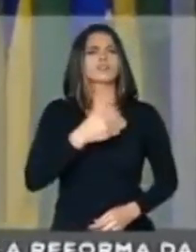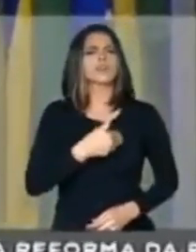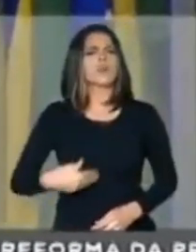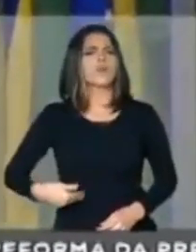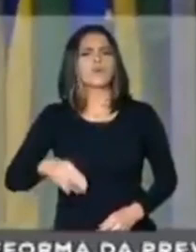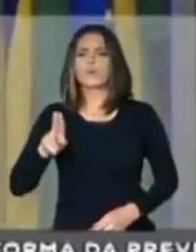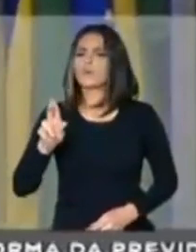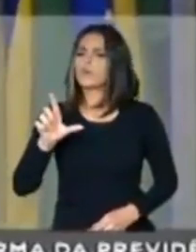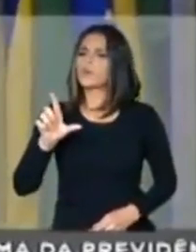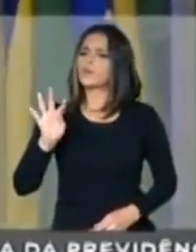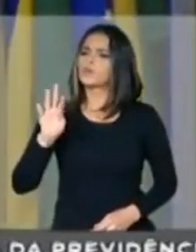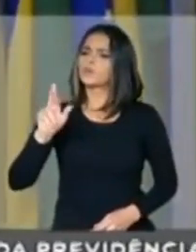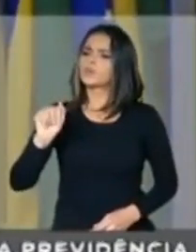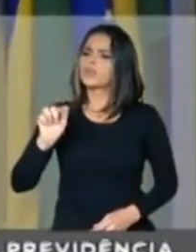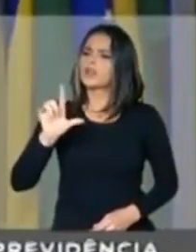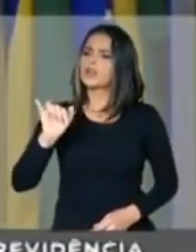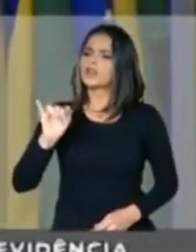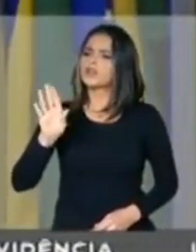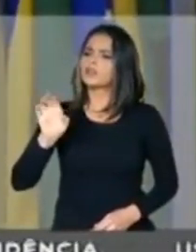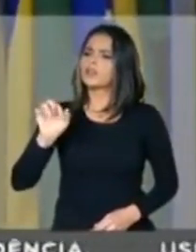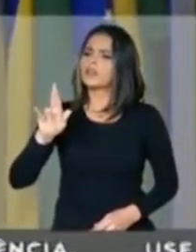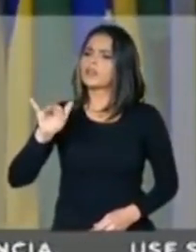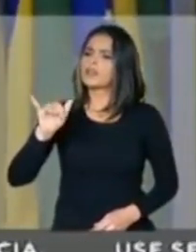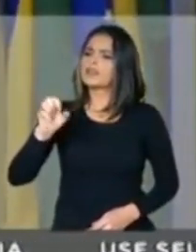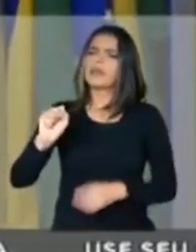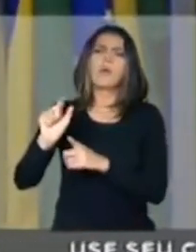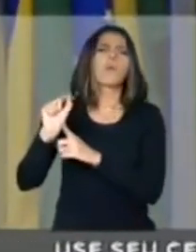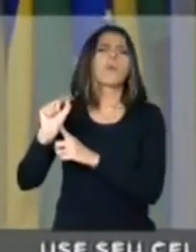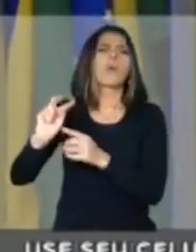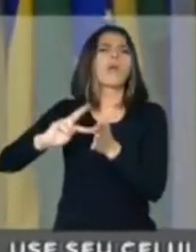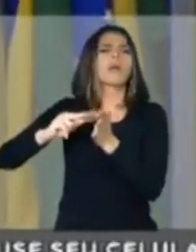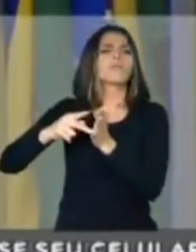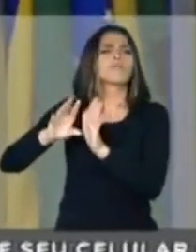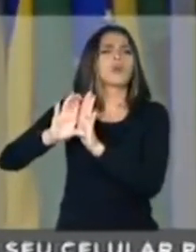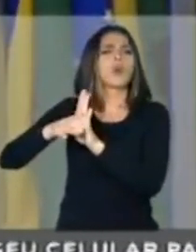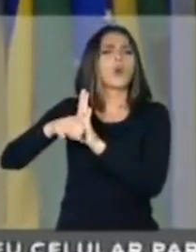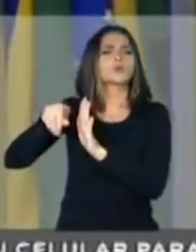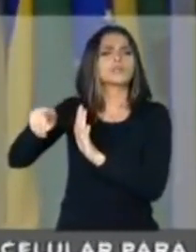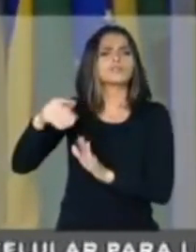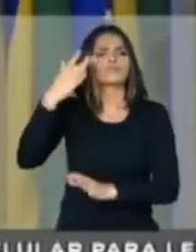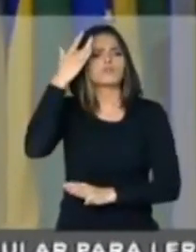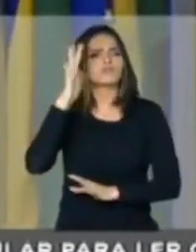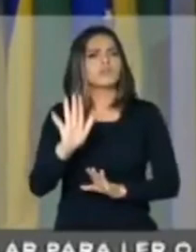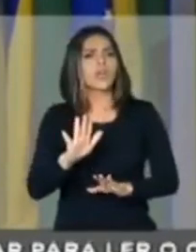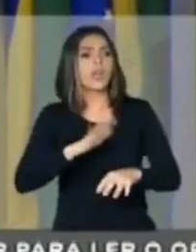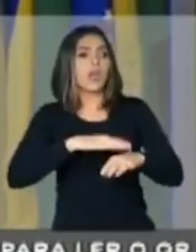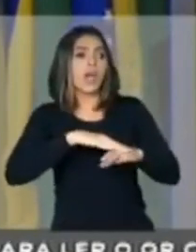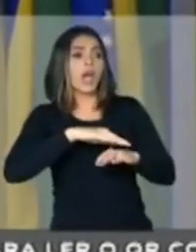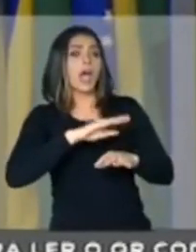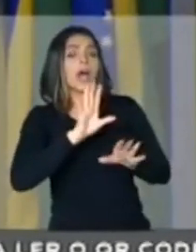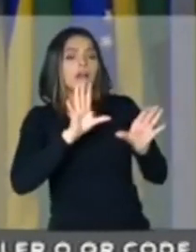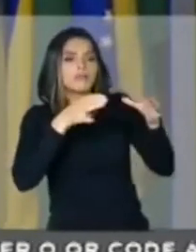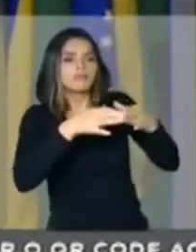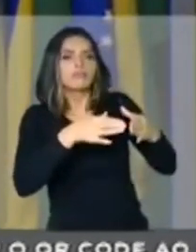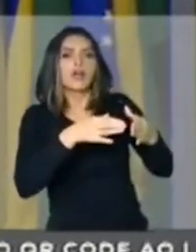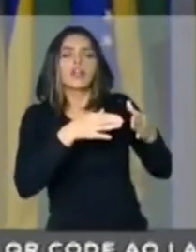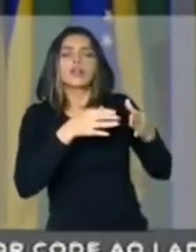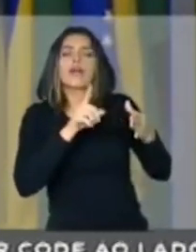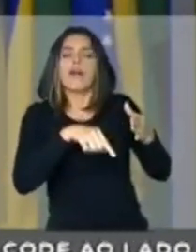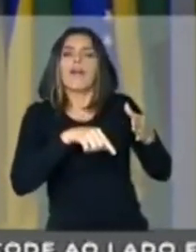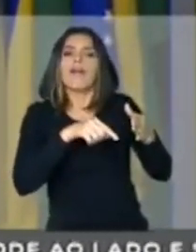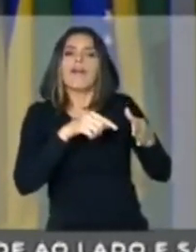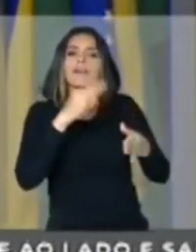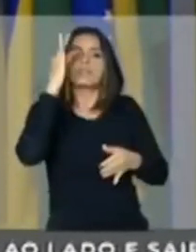né, que eu ainda estou para entender o que significa esse conceito, nunca vi nenhum autor se autodenominar, ou nenhuma escola ou nenhuma doutrina de